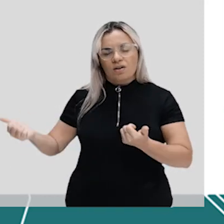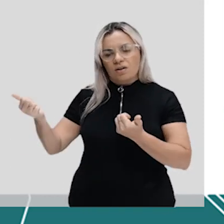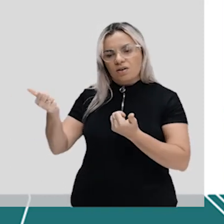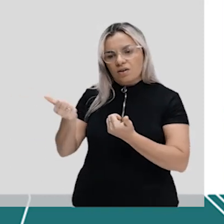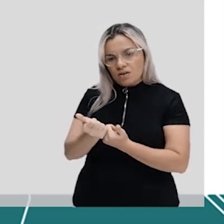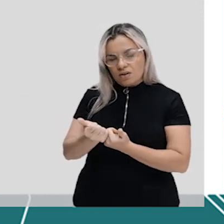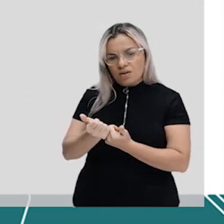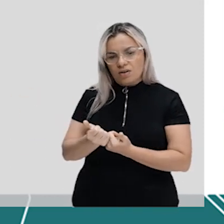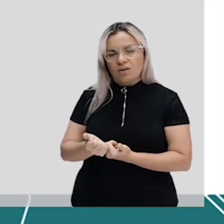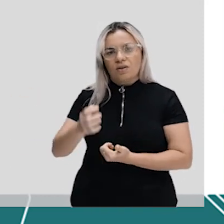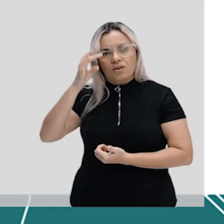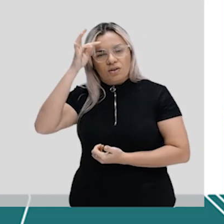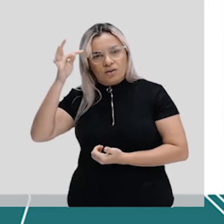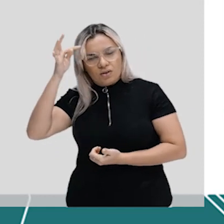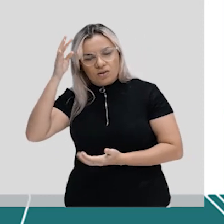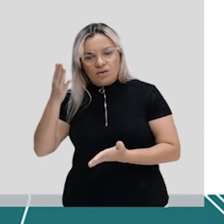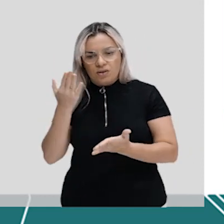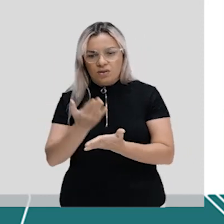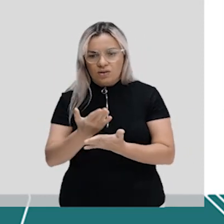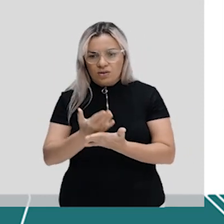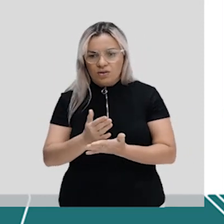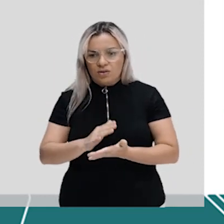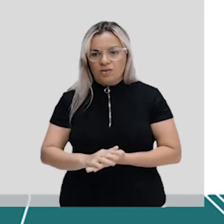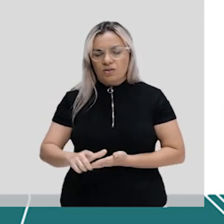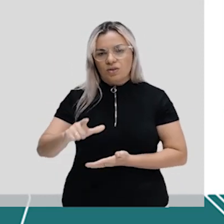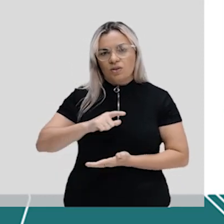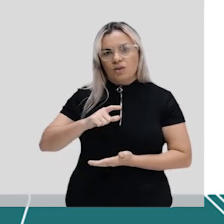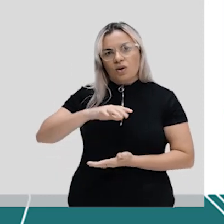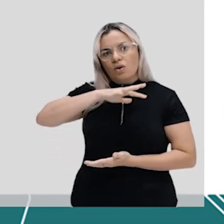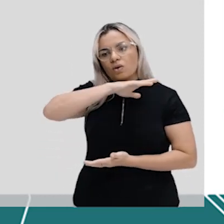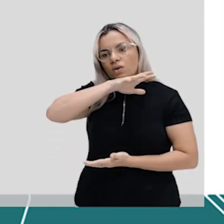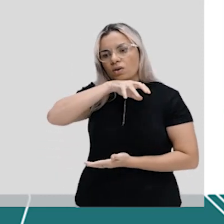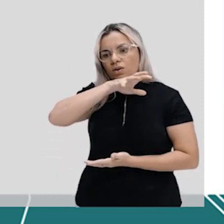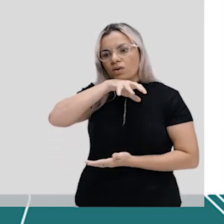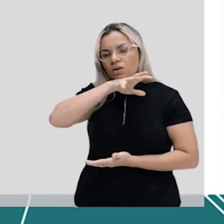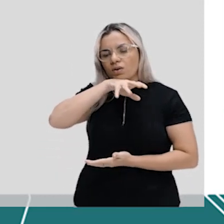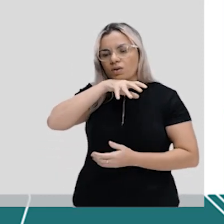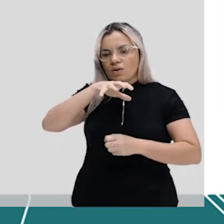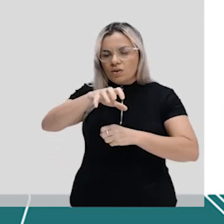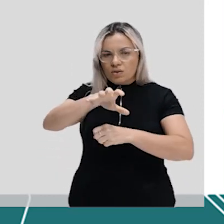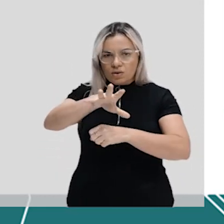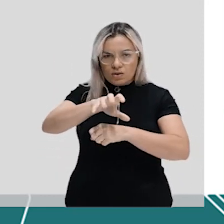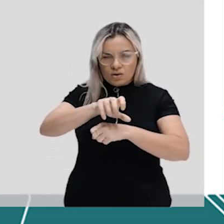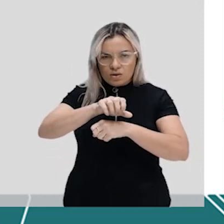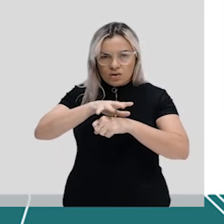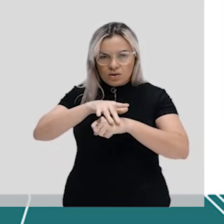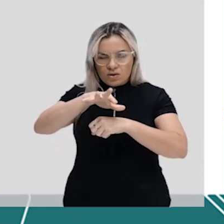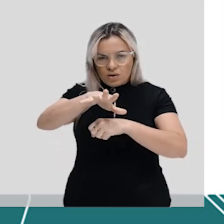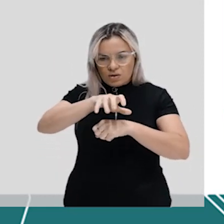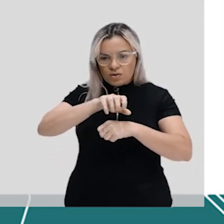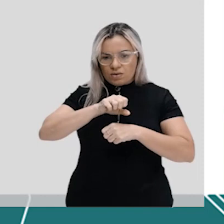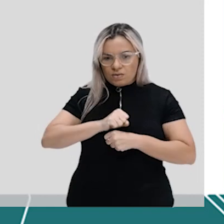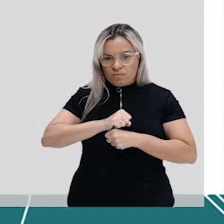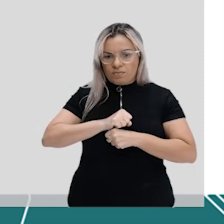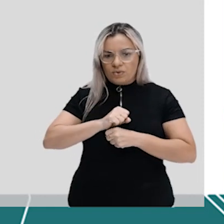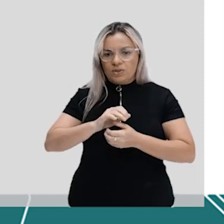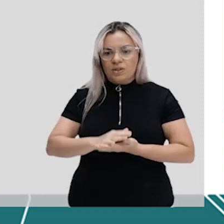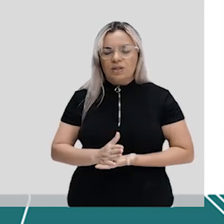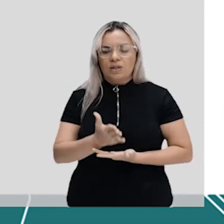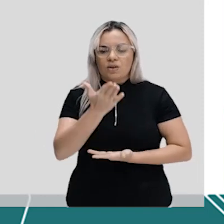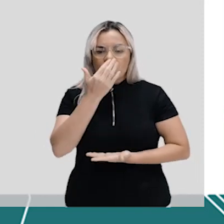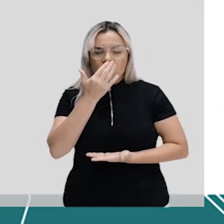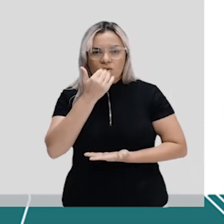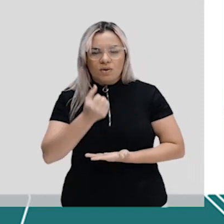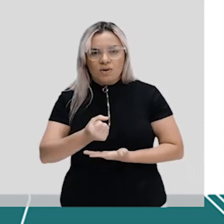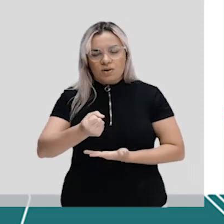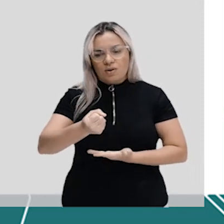animais adquiriam a doença ao ingerir fezes e cadáveres de animais doentes. Então, embora ele não